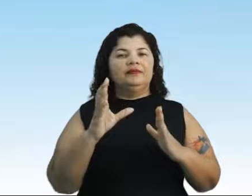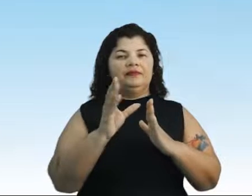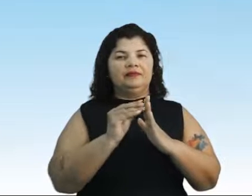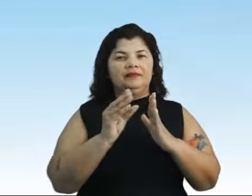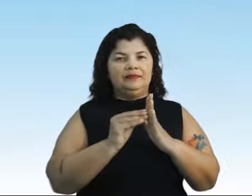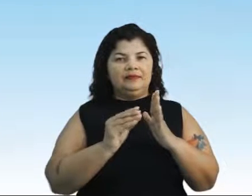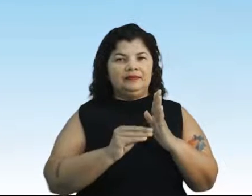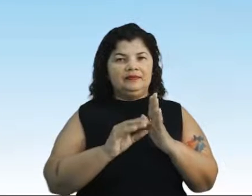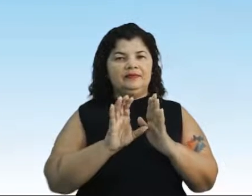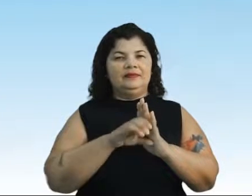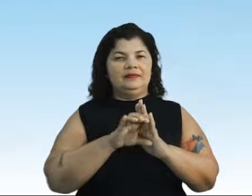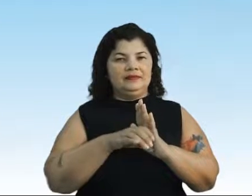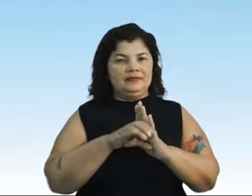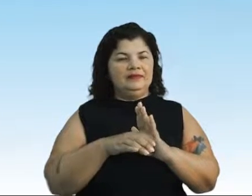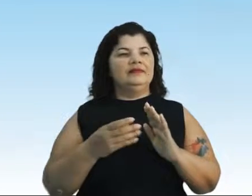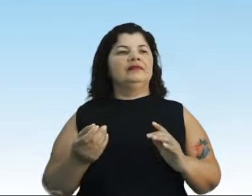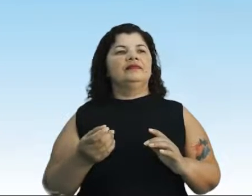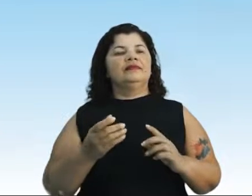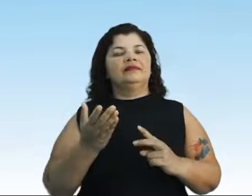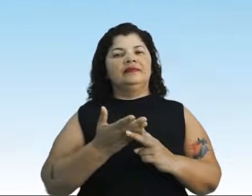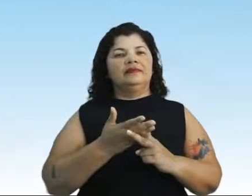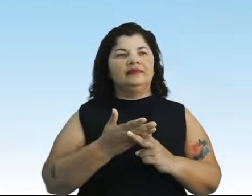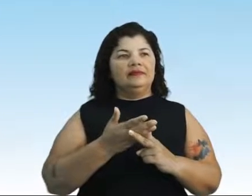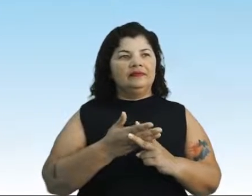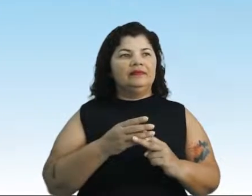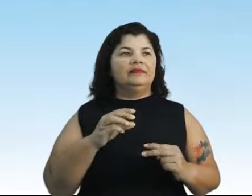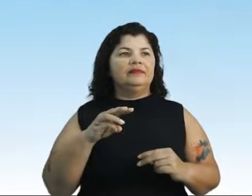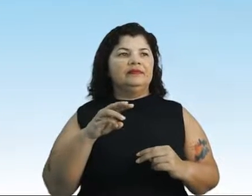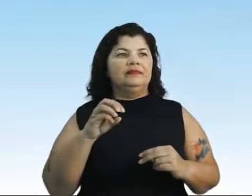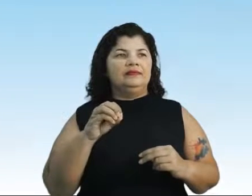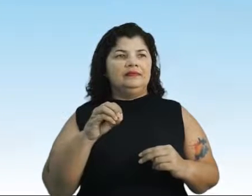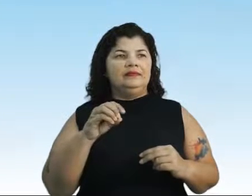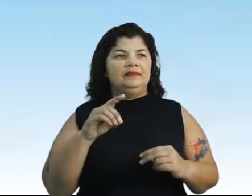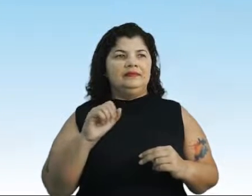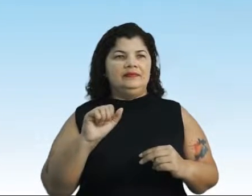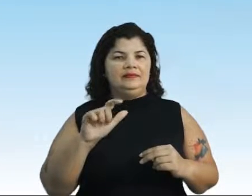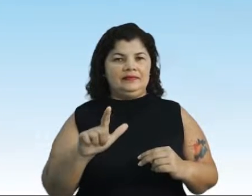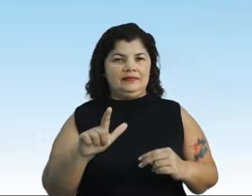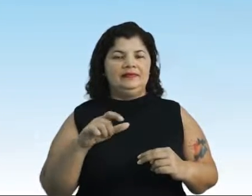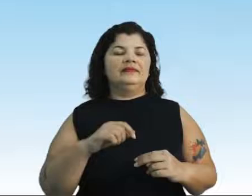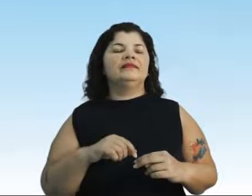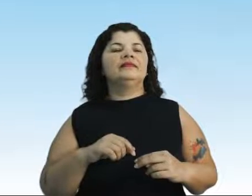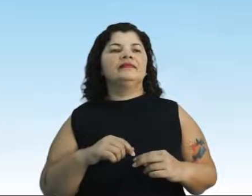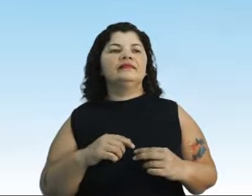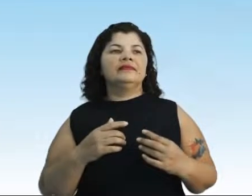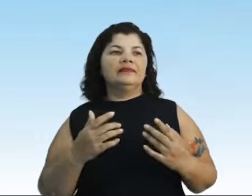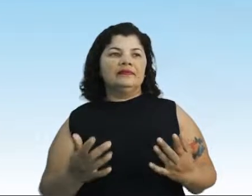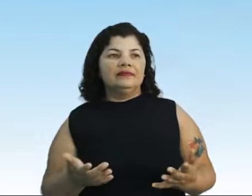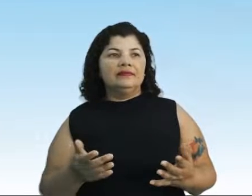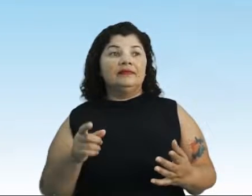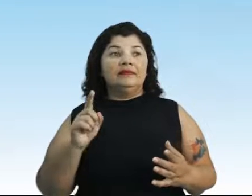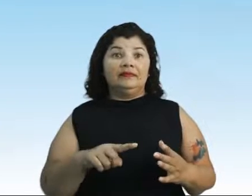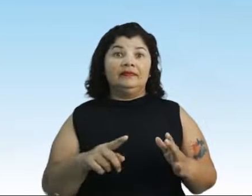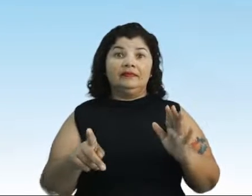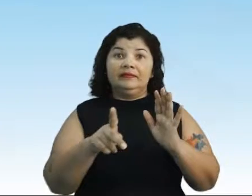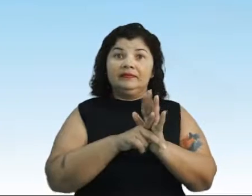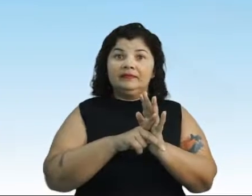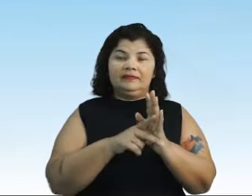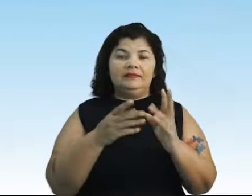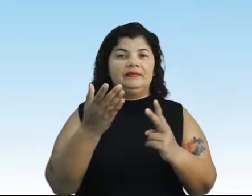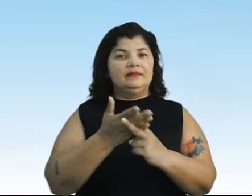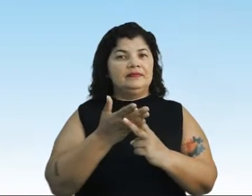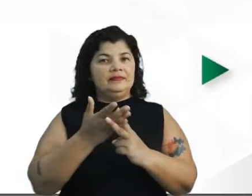de verbos modais. Então, esses verbos, eles são verbos específicos que